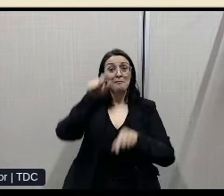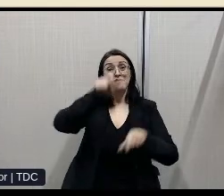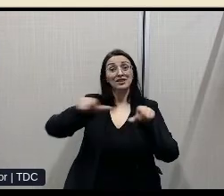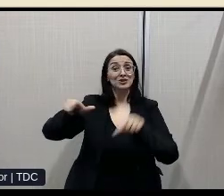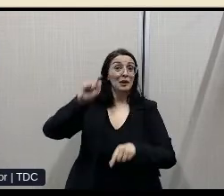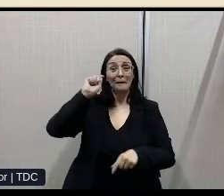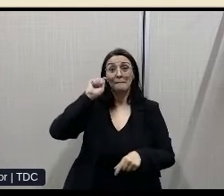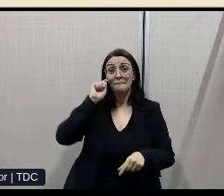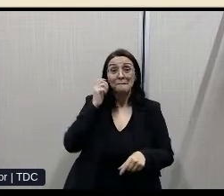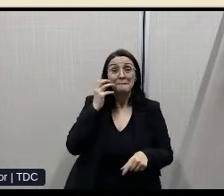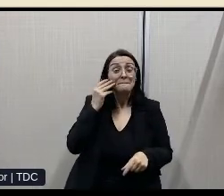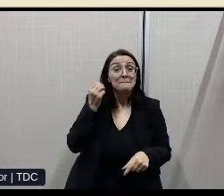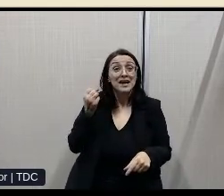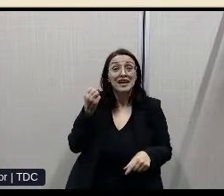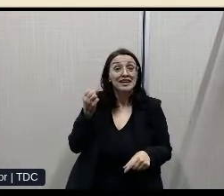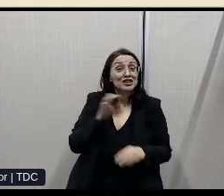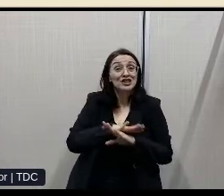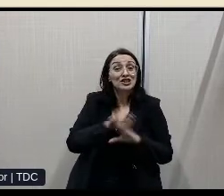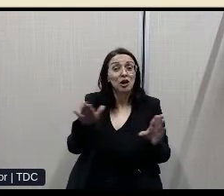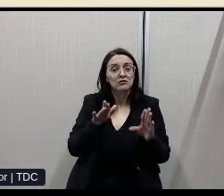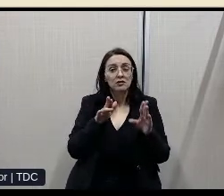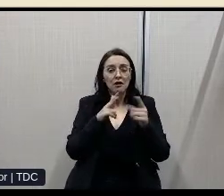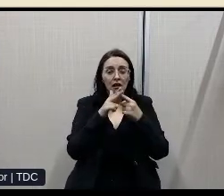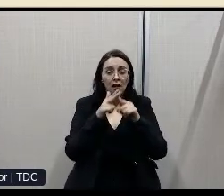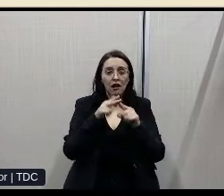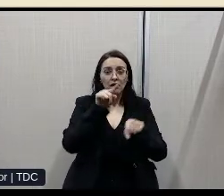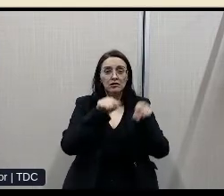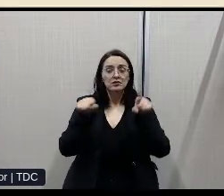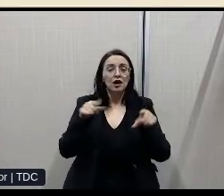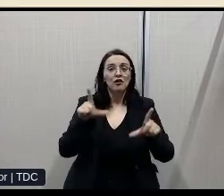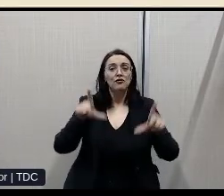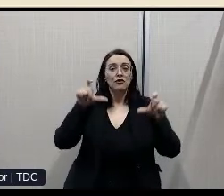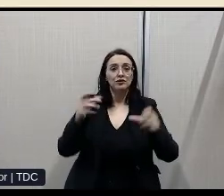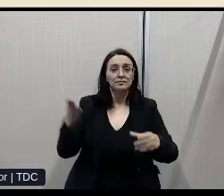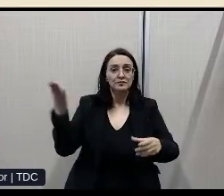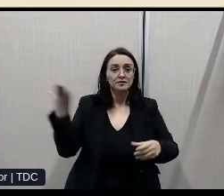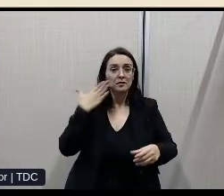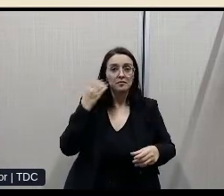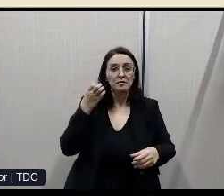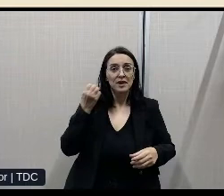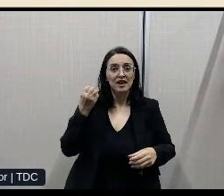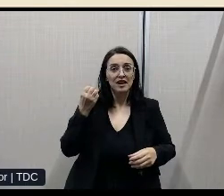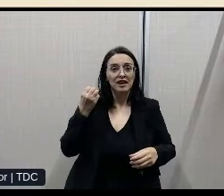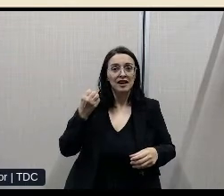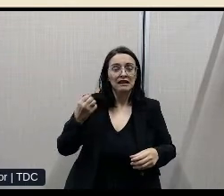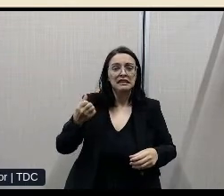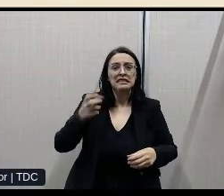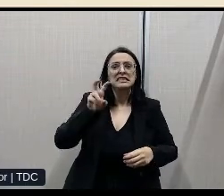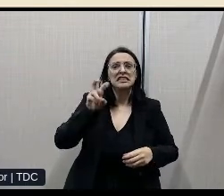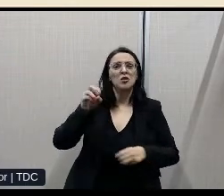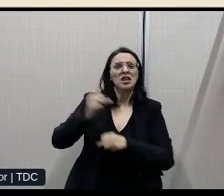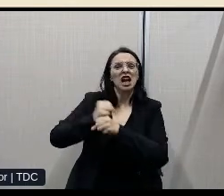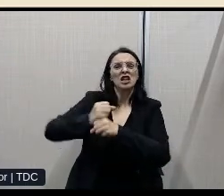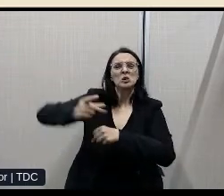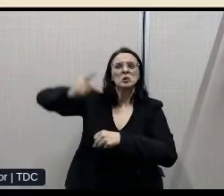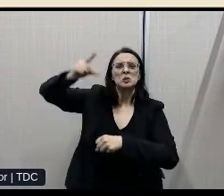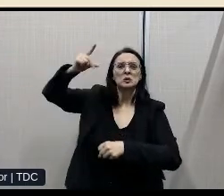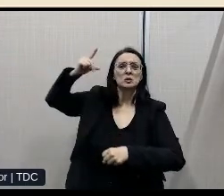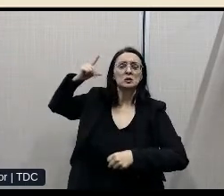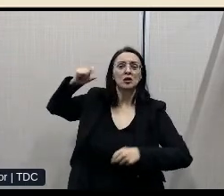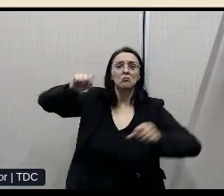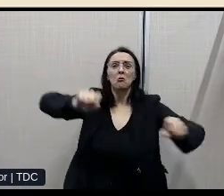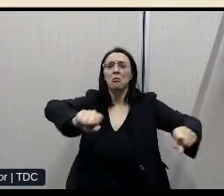brancas. Pode ir para o próximo slide? A gente tem aqui uma foto de uma pessoa branca, essa foto tem mais de 50 anos, e é uma foto que